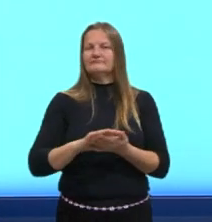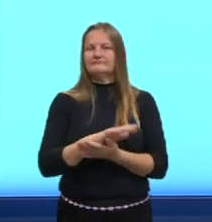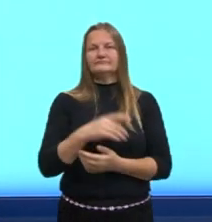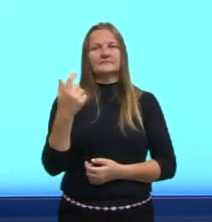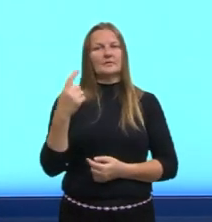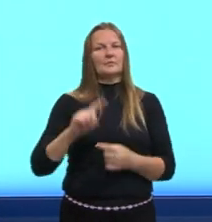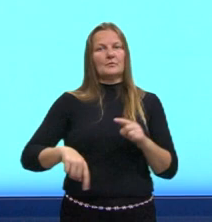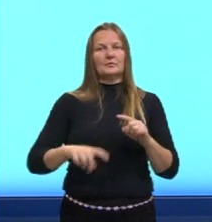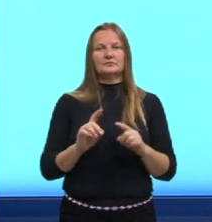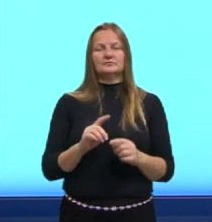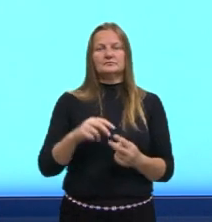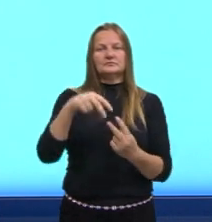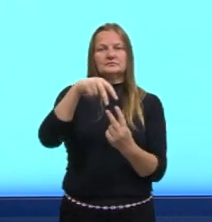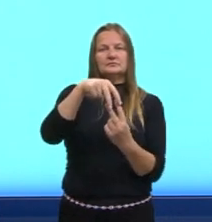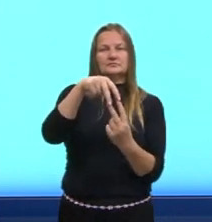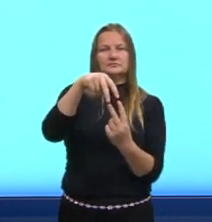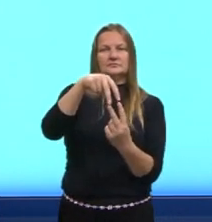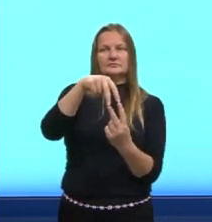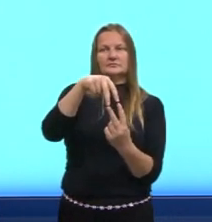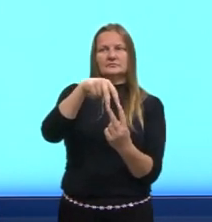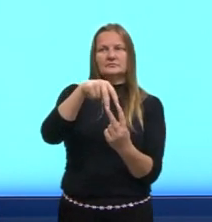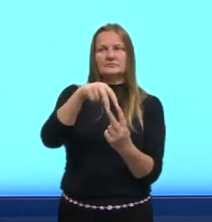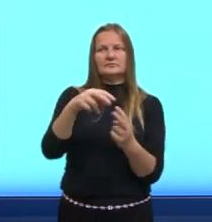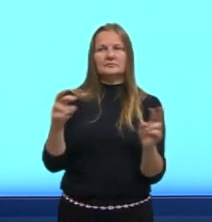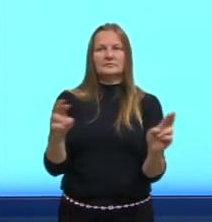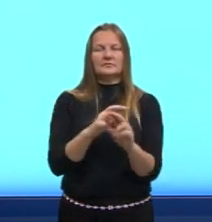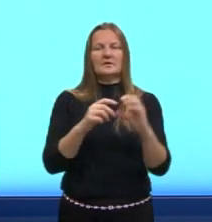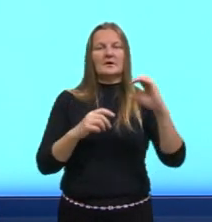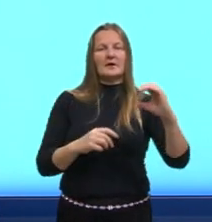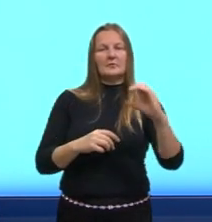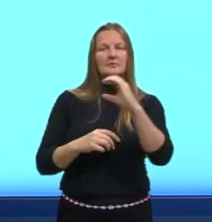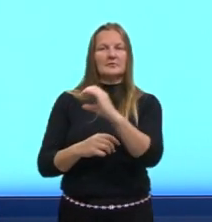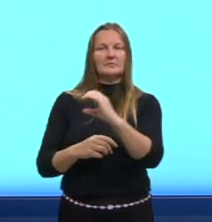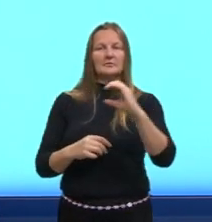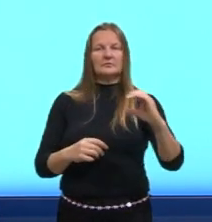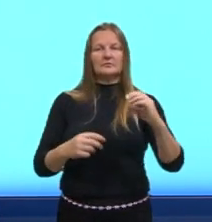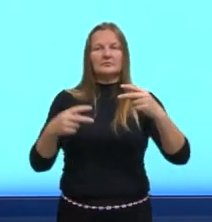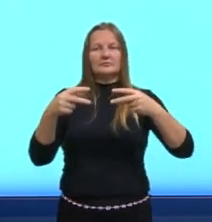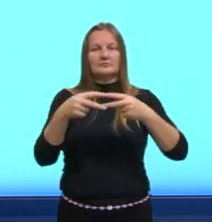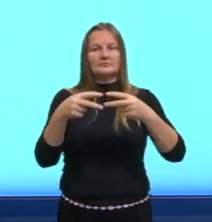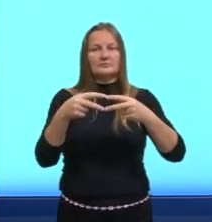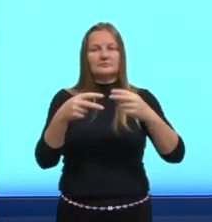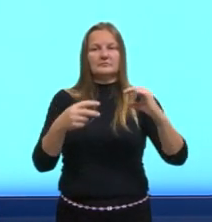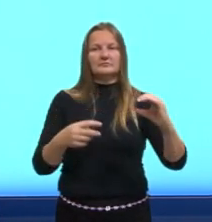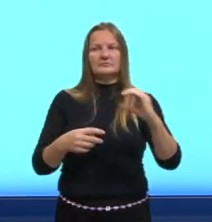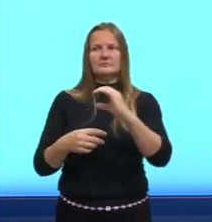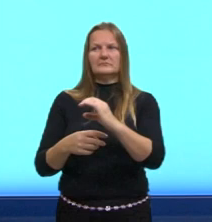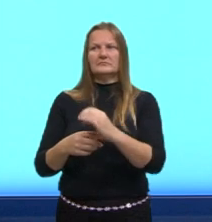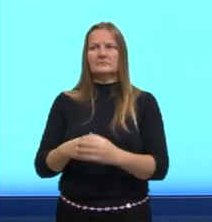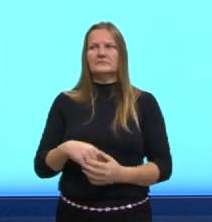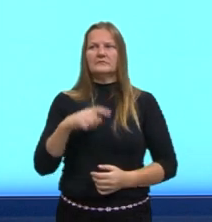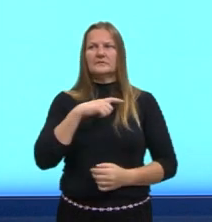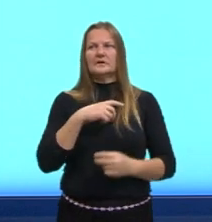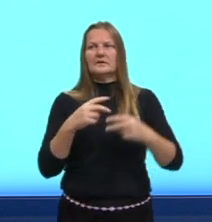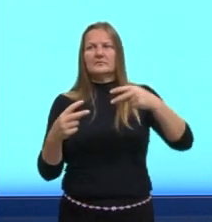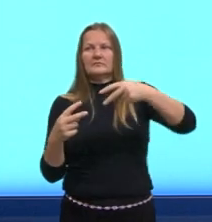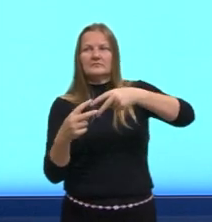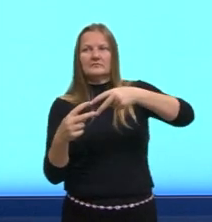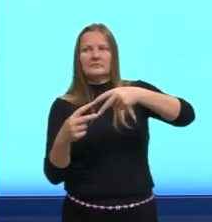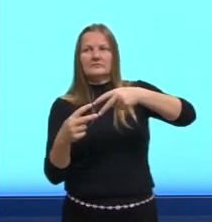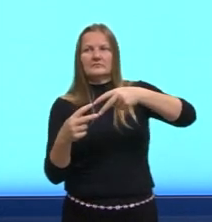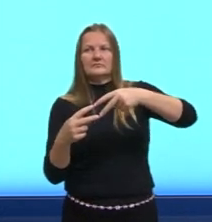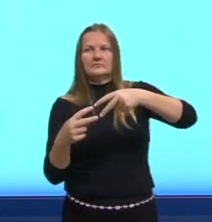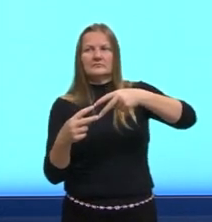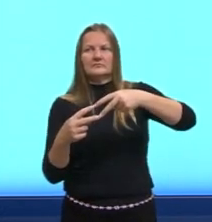ligação dupla conjugadas é entre os átomos de carbono tá no C eu tenho uma ligação dupla mas